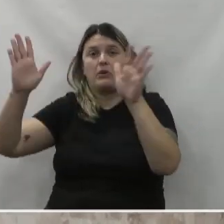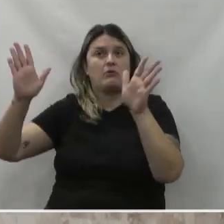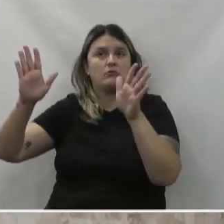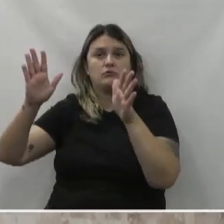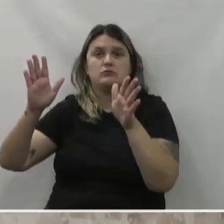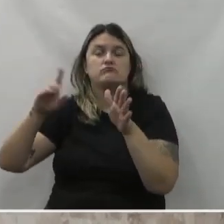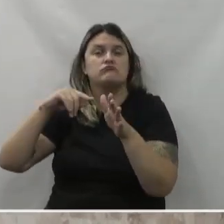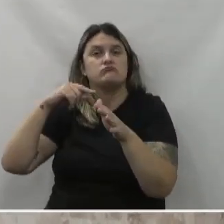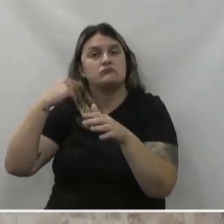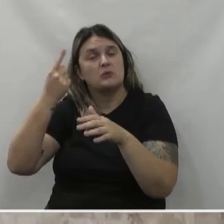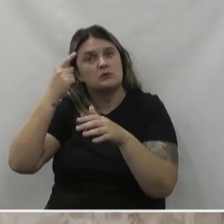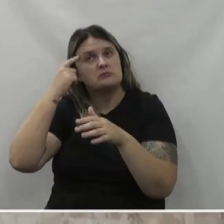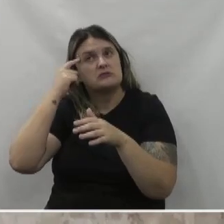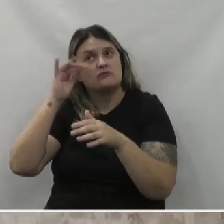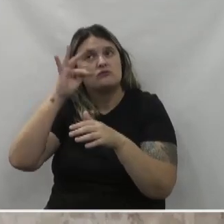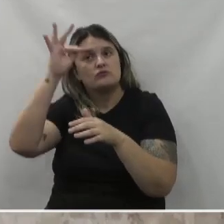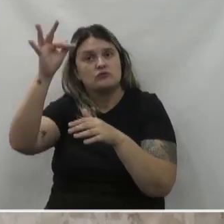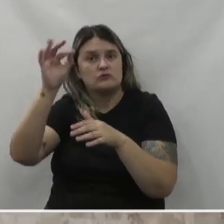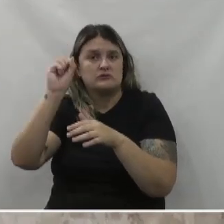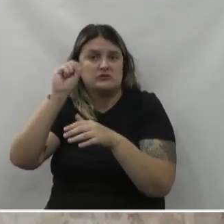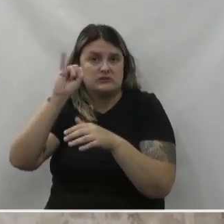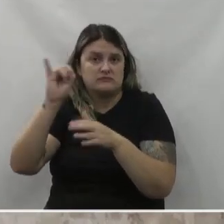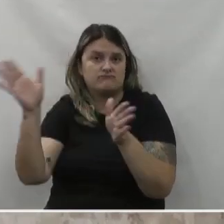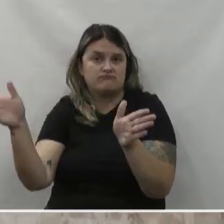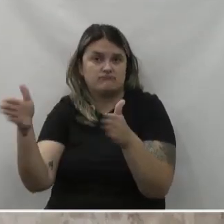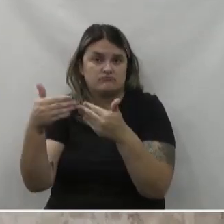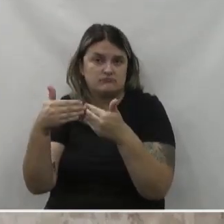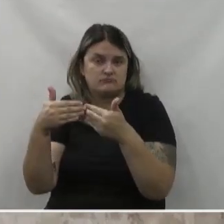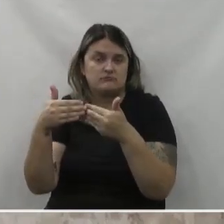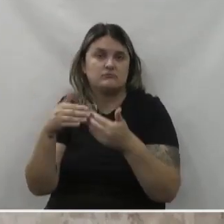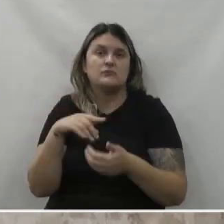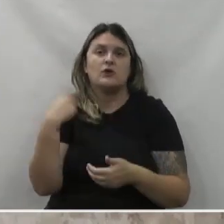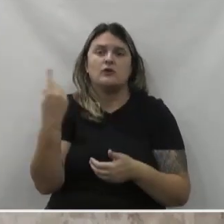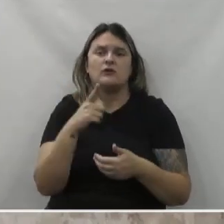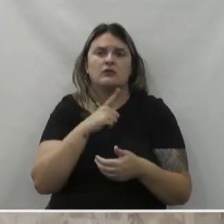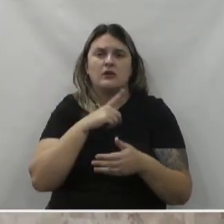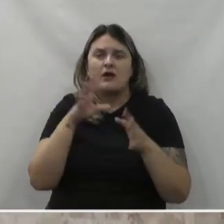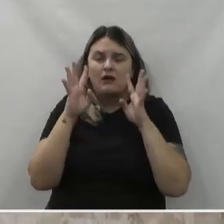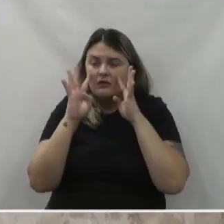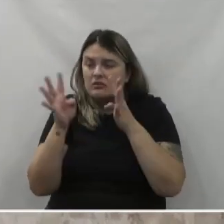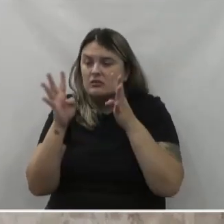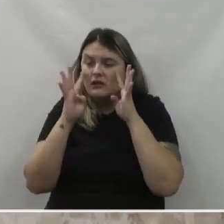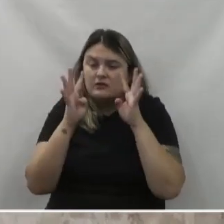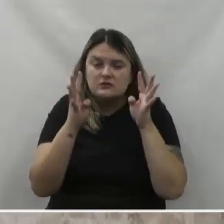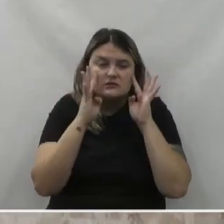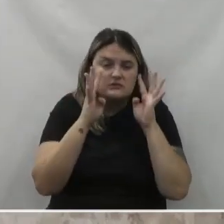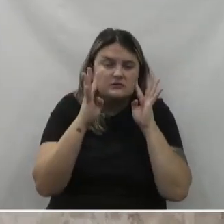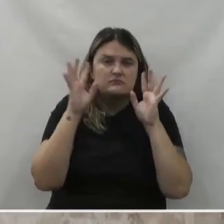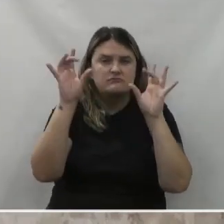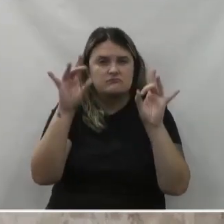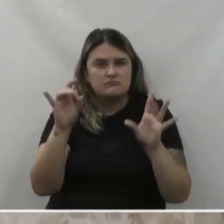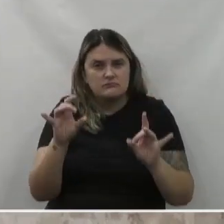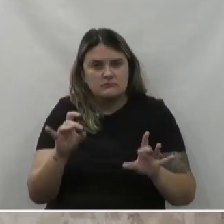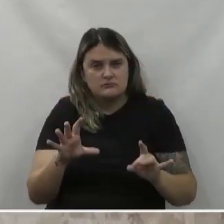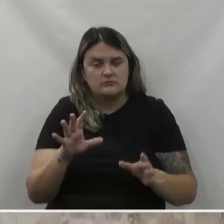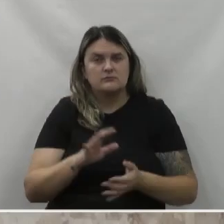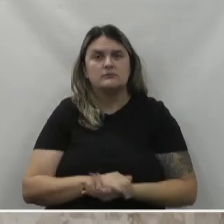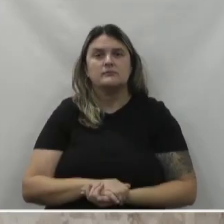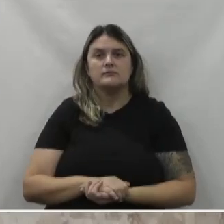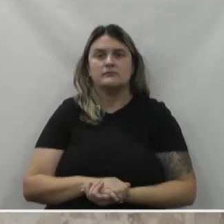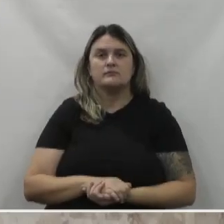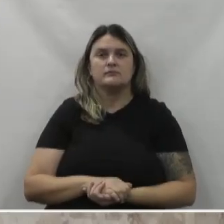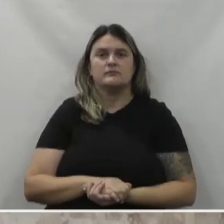eu acho que ficaria bem interessante a gente estar dando aí um olhar para aquele espaço ali, atrás do ginásio